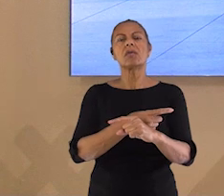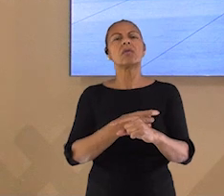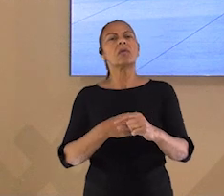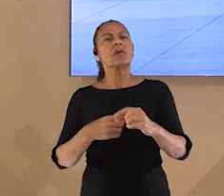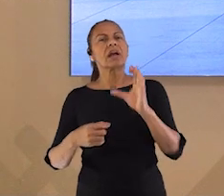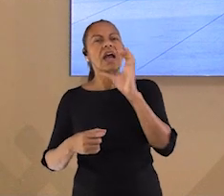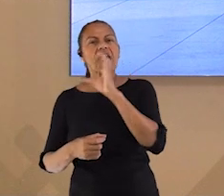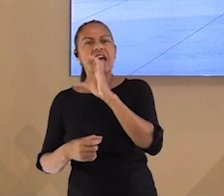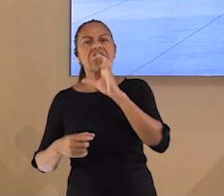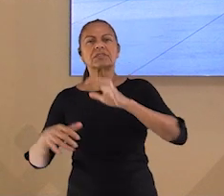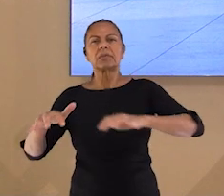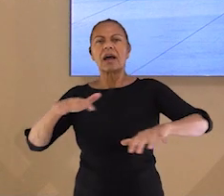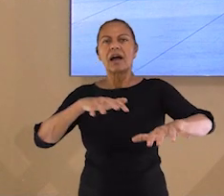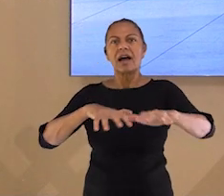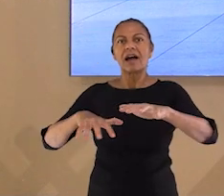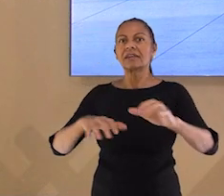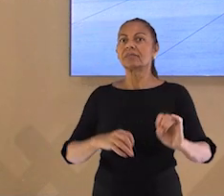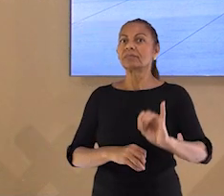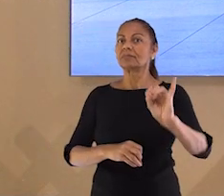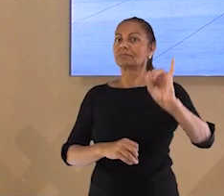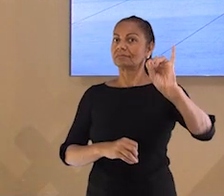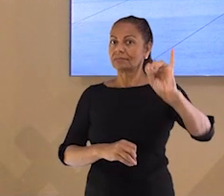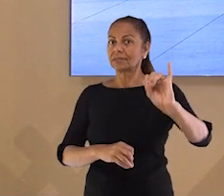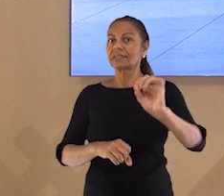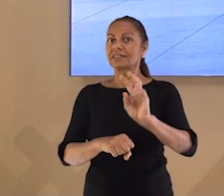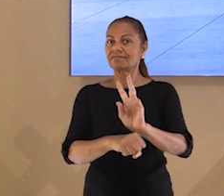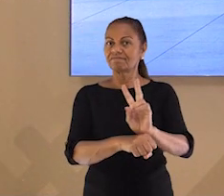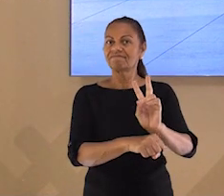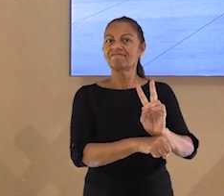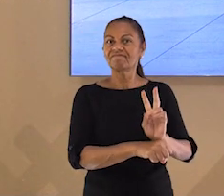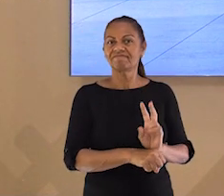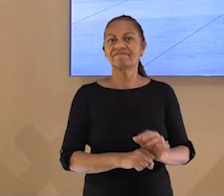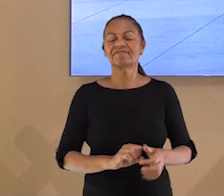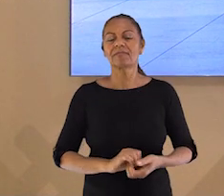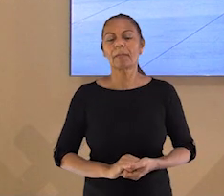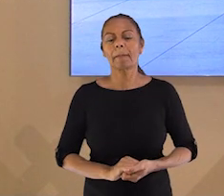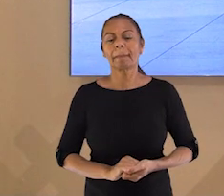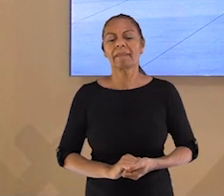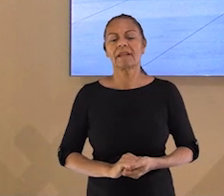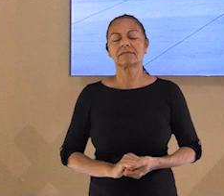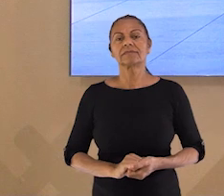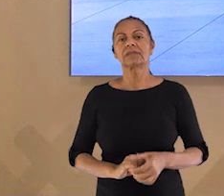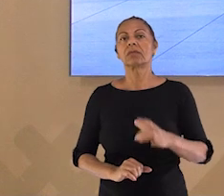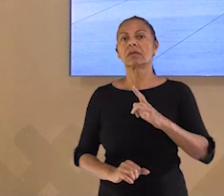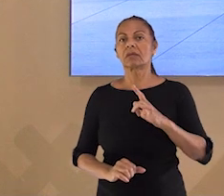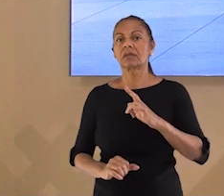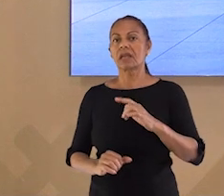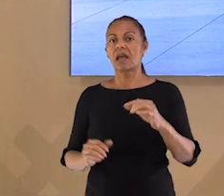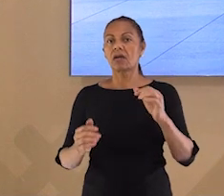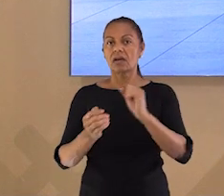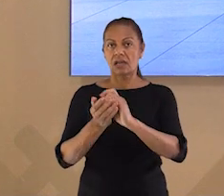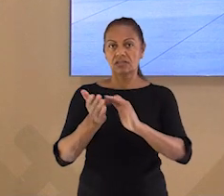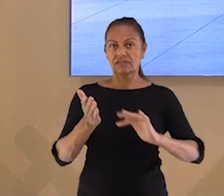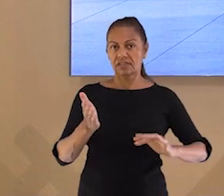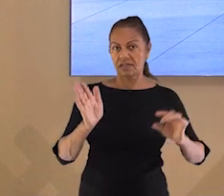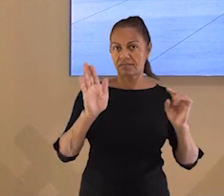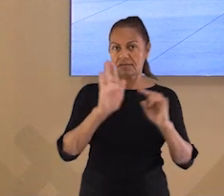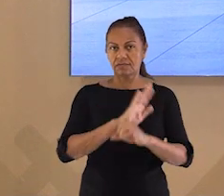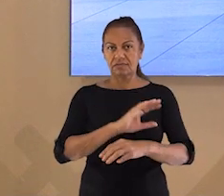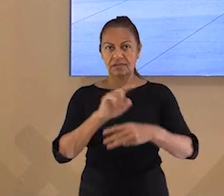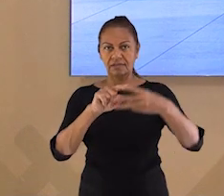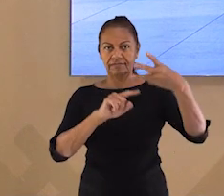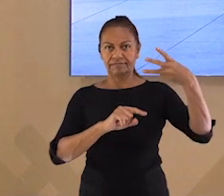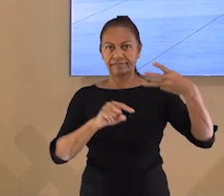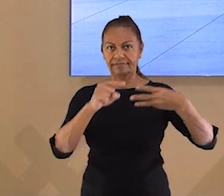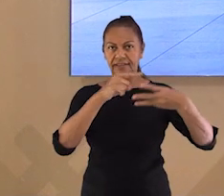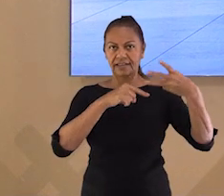tudo que foi dito até aqui sobre a inversão térmica e a ilha de calor? Então fiquem atentos que agora chegou o momento